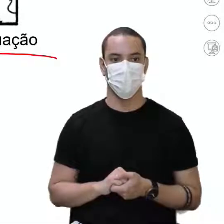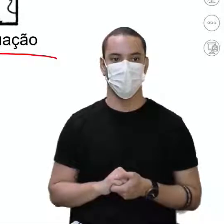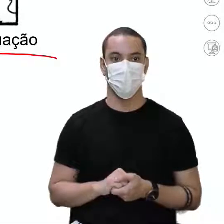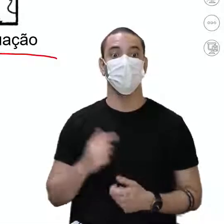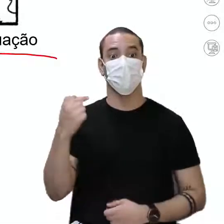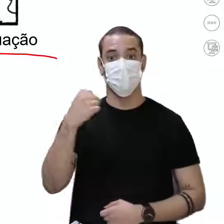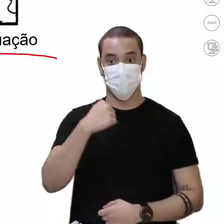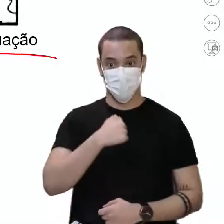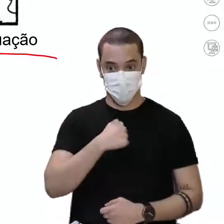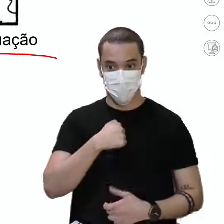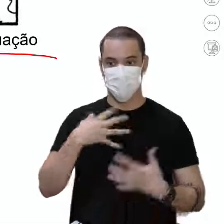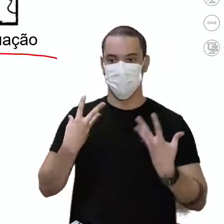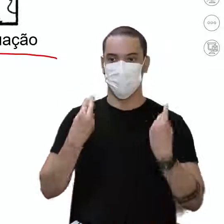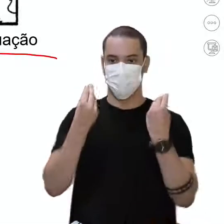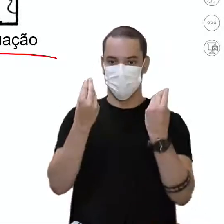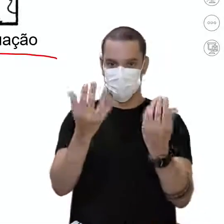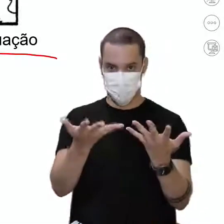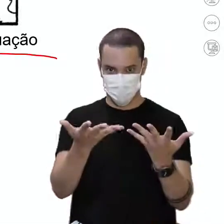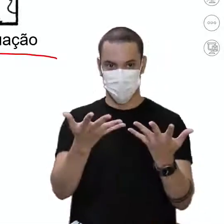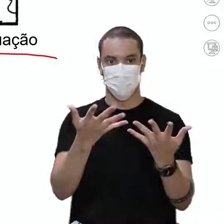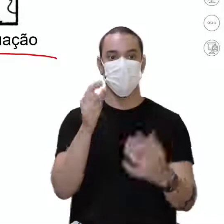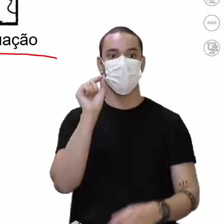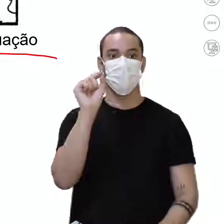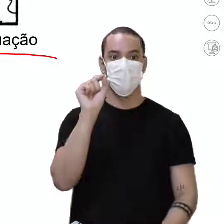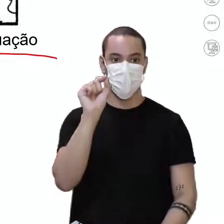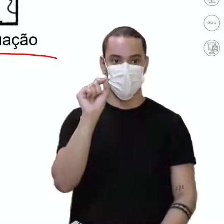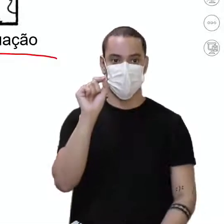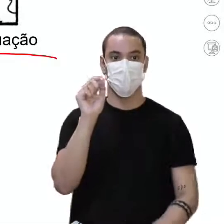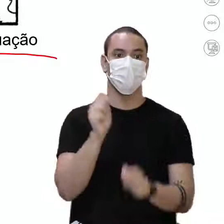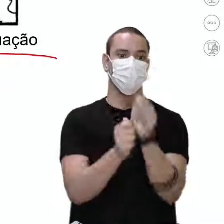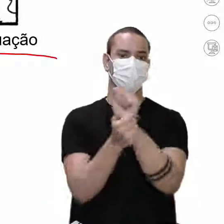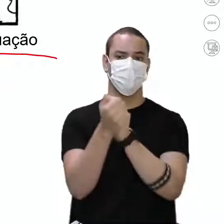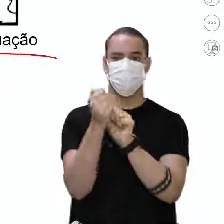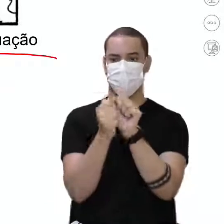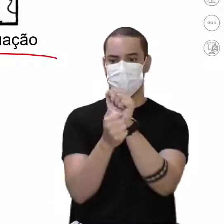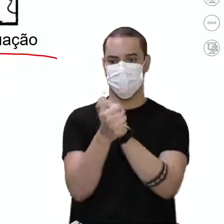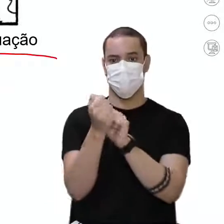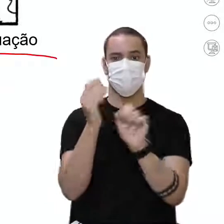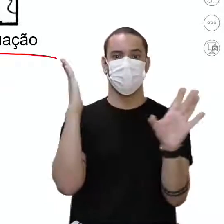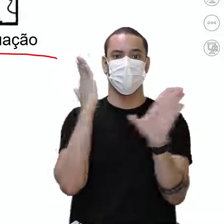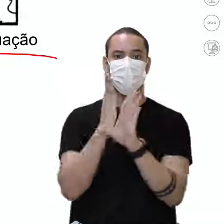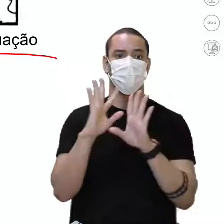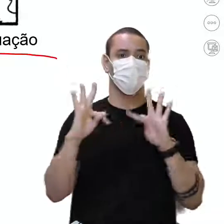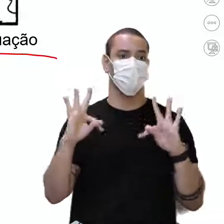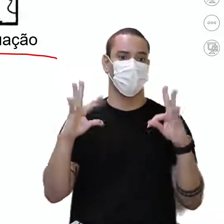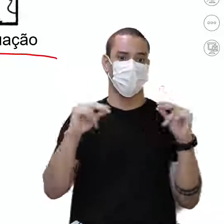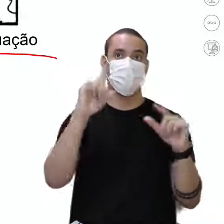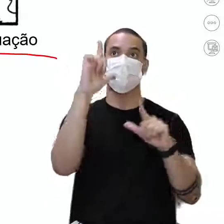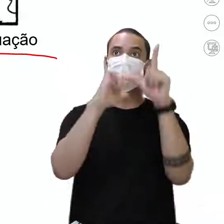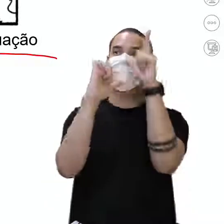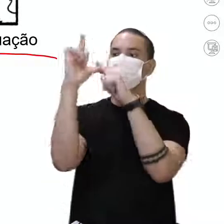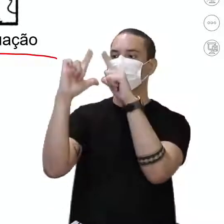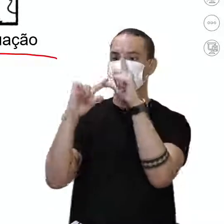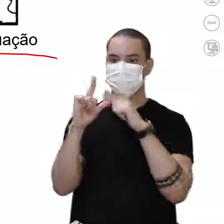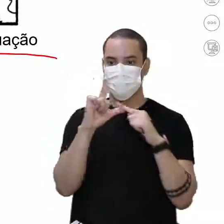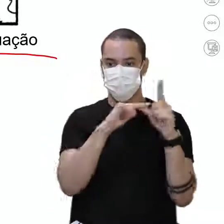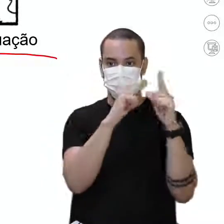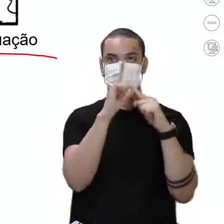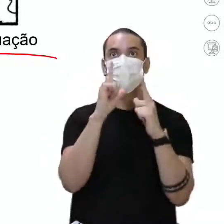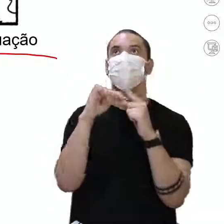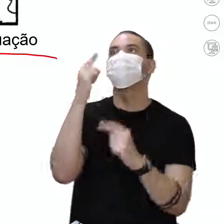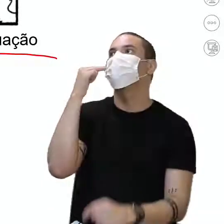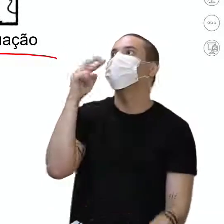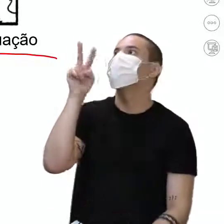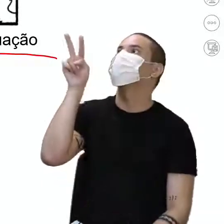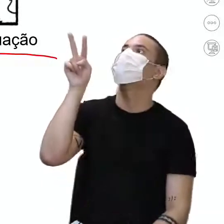eu darei para você um beijo por todas as estrelas que nós vimos, né? Que nós iremos ver, mas